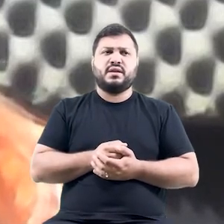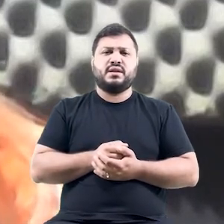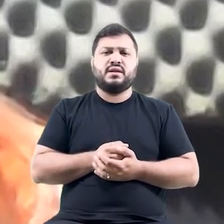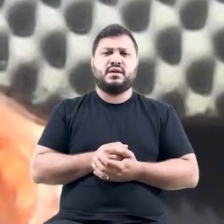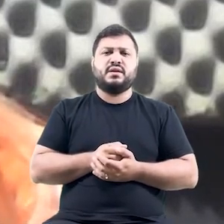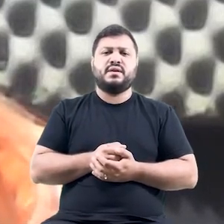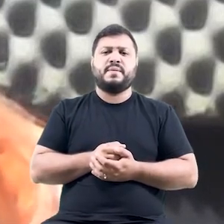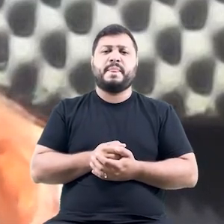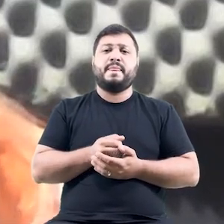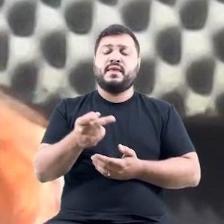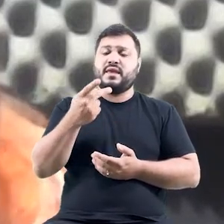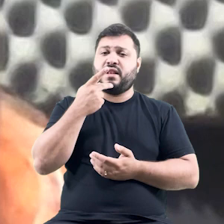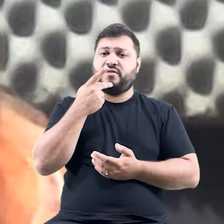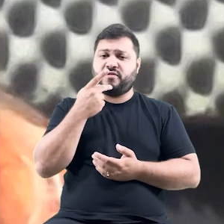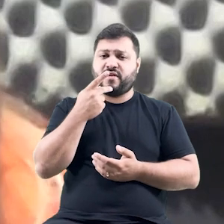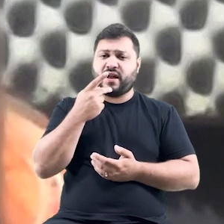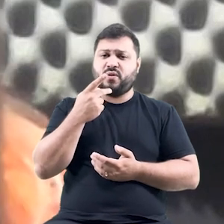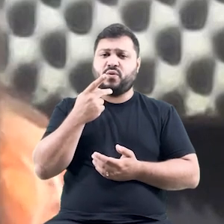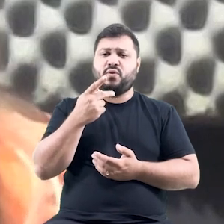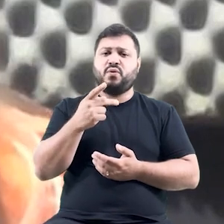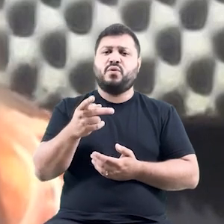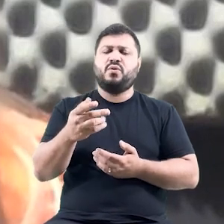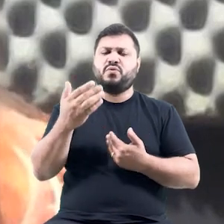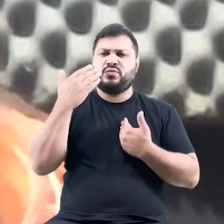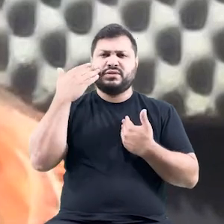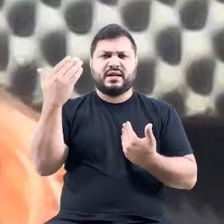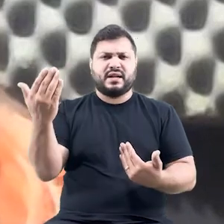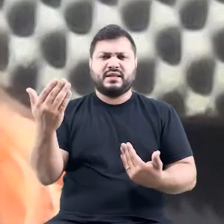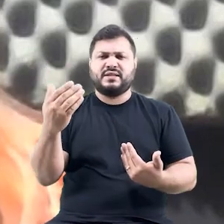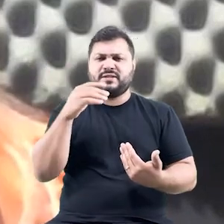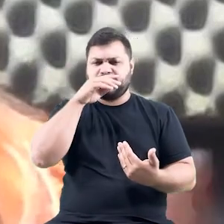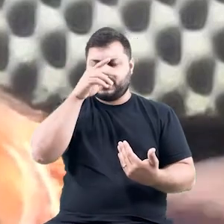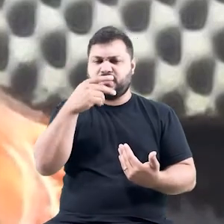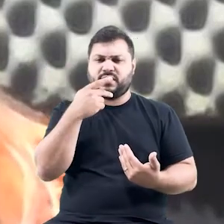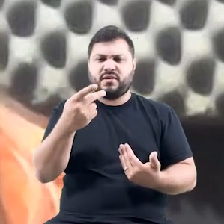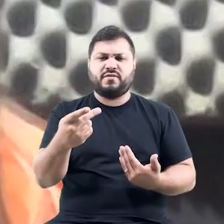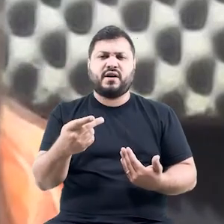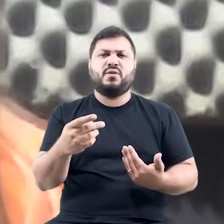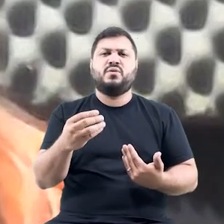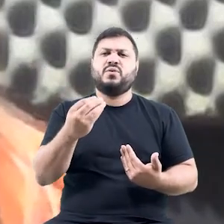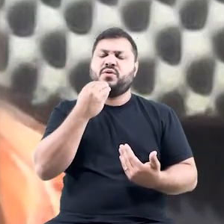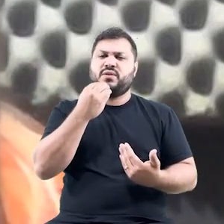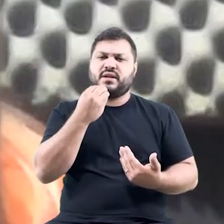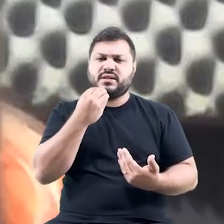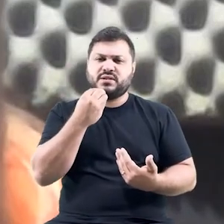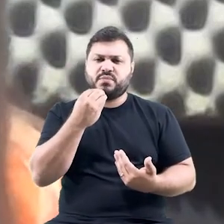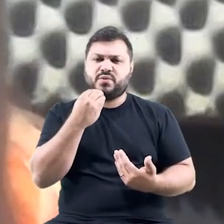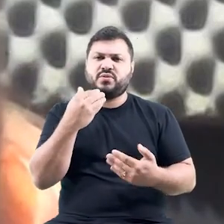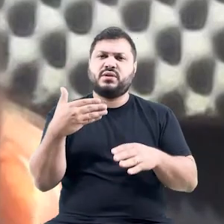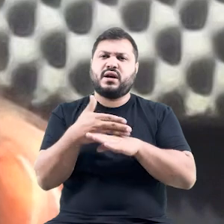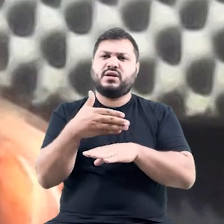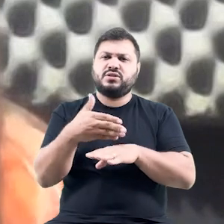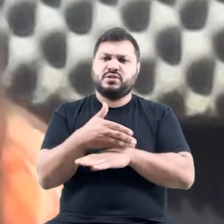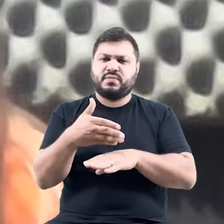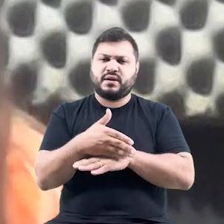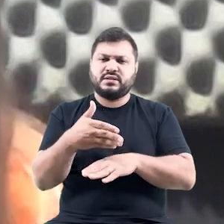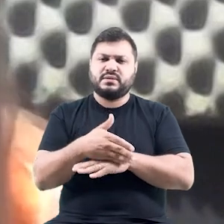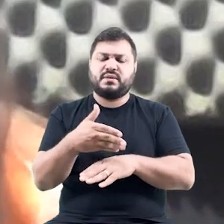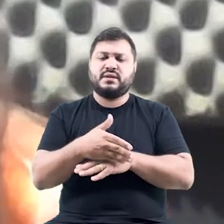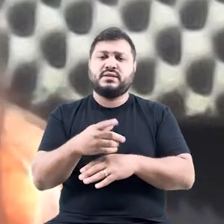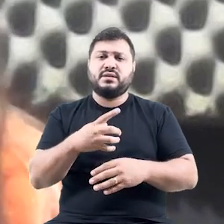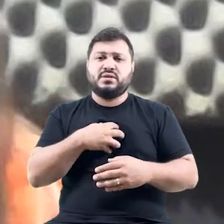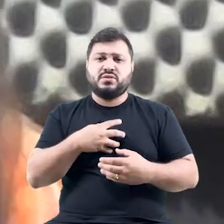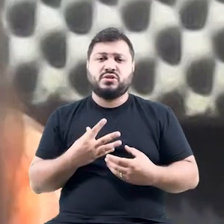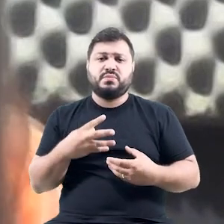muito, o que ele falou, ele nos agradeceu muito, ele falou dessa oportunidade de participação,